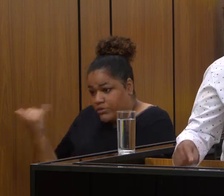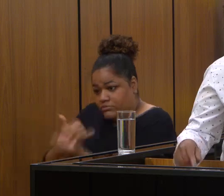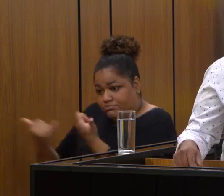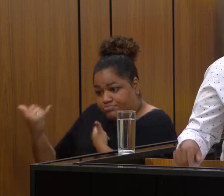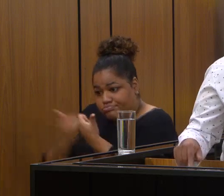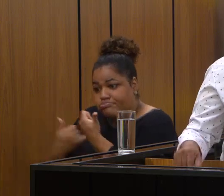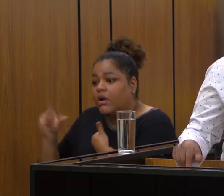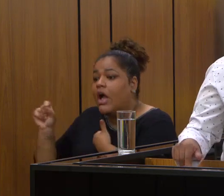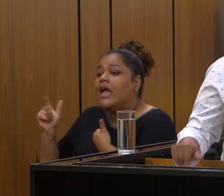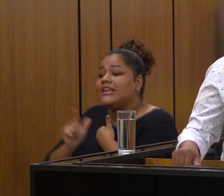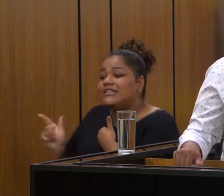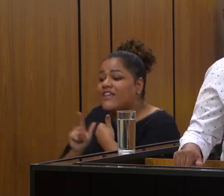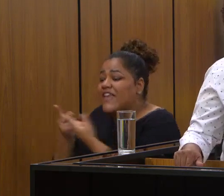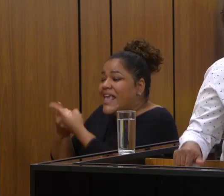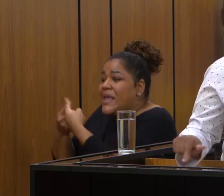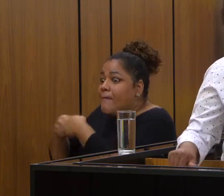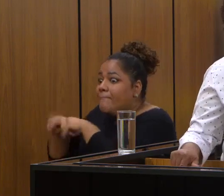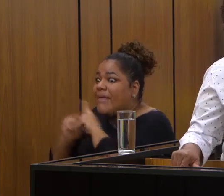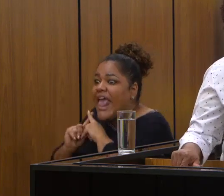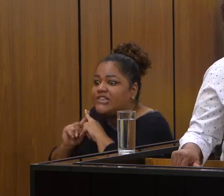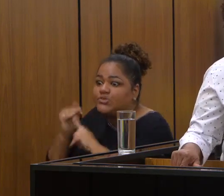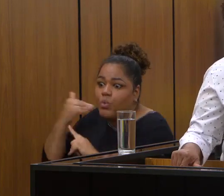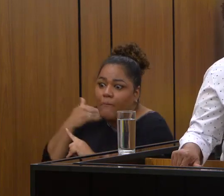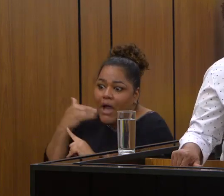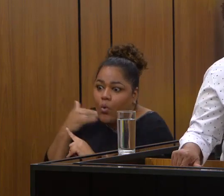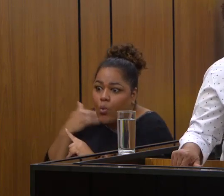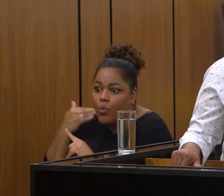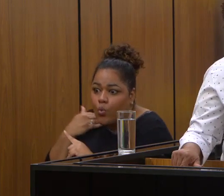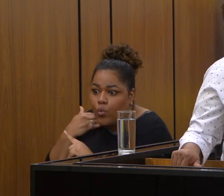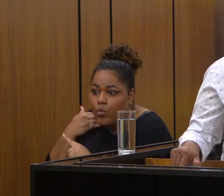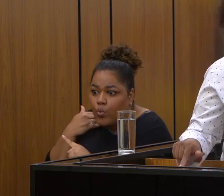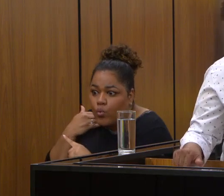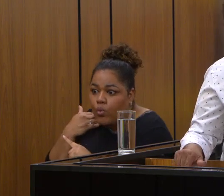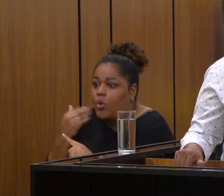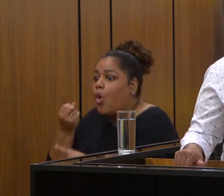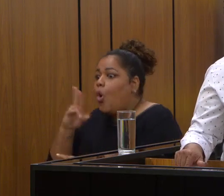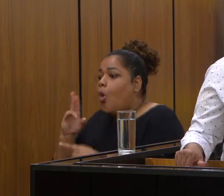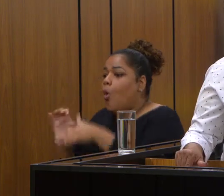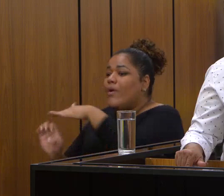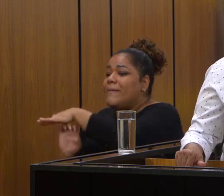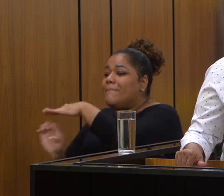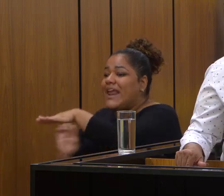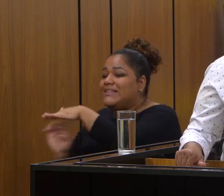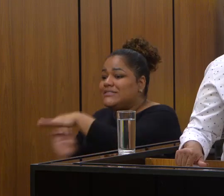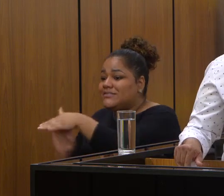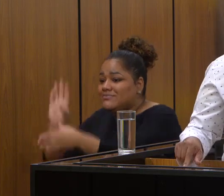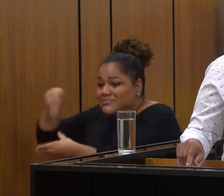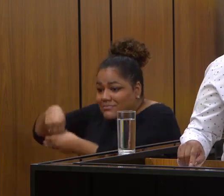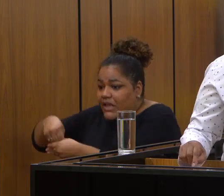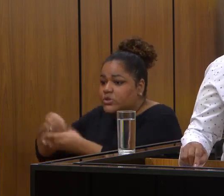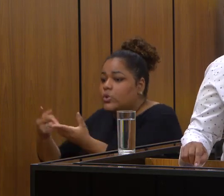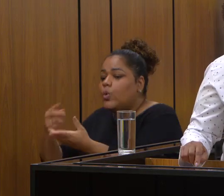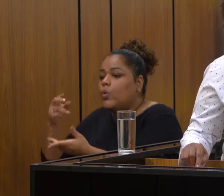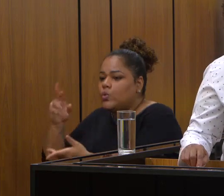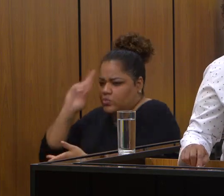pessoas que fizeram consignado dentro da empresa que é errado também e